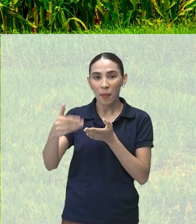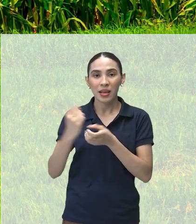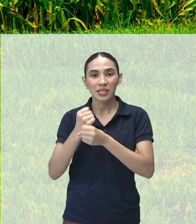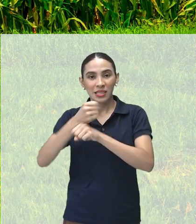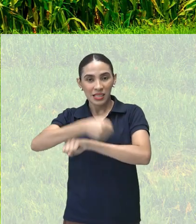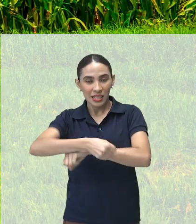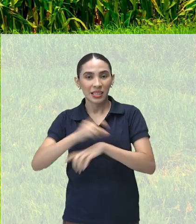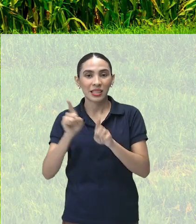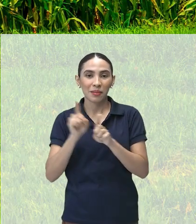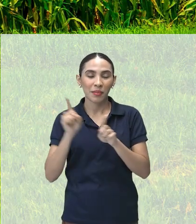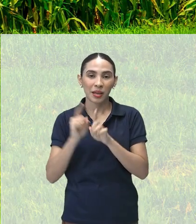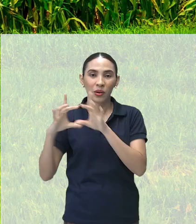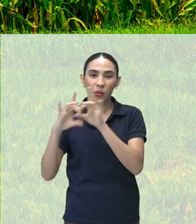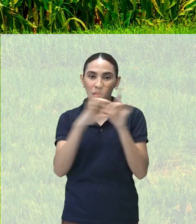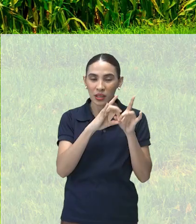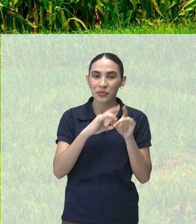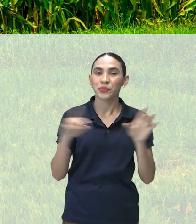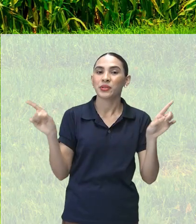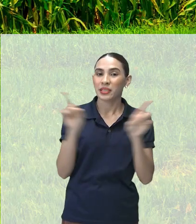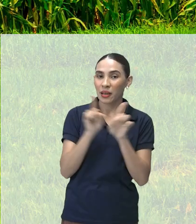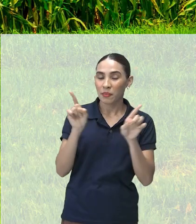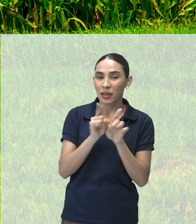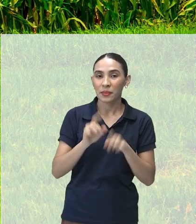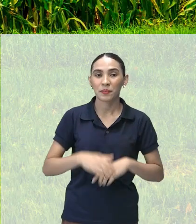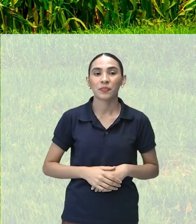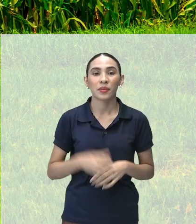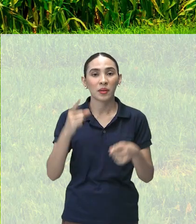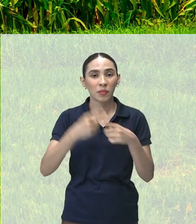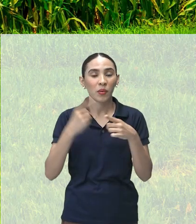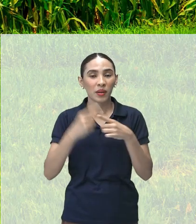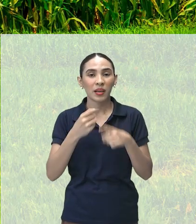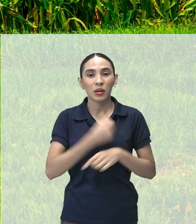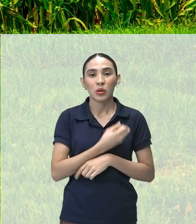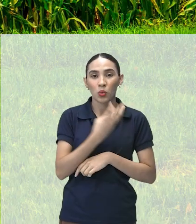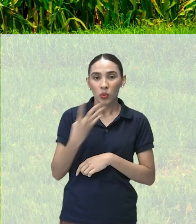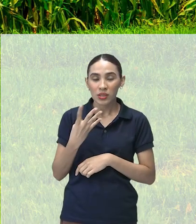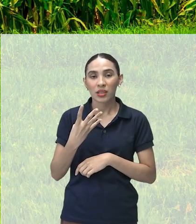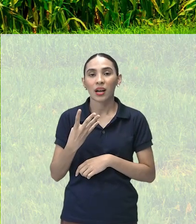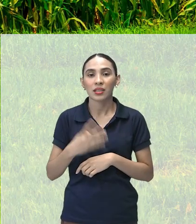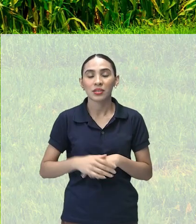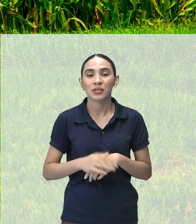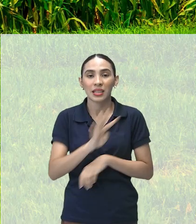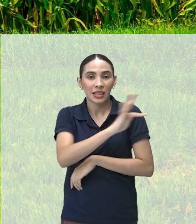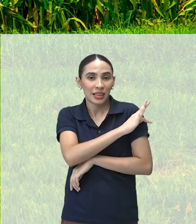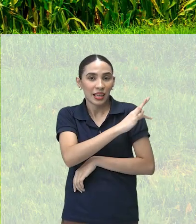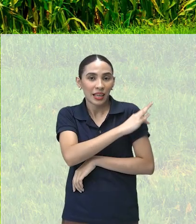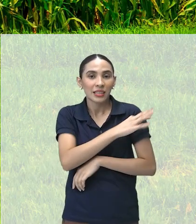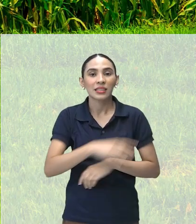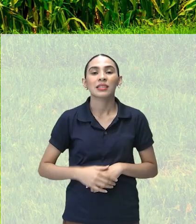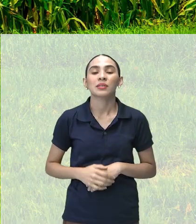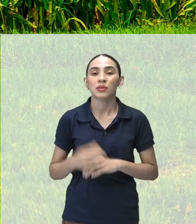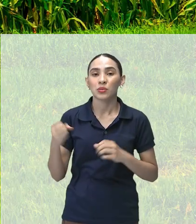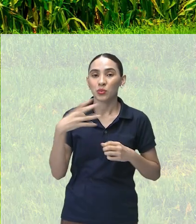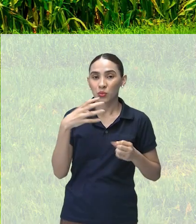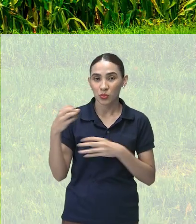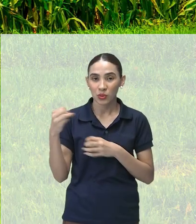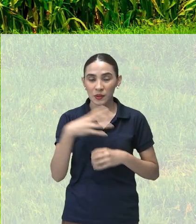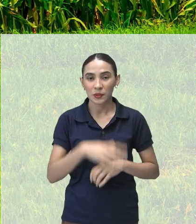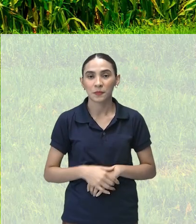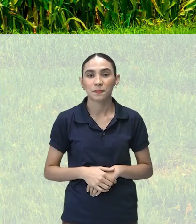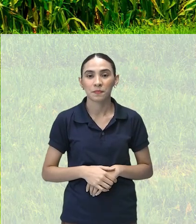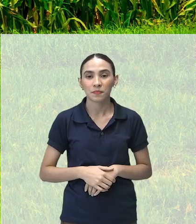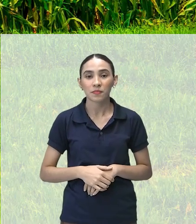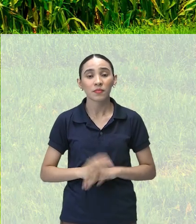se inserir neste contexto também por conta da quantidade de técnicas que foram surgindo,